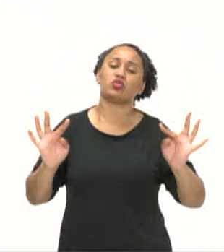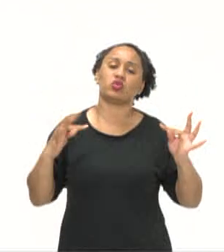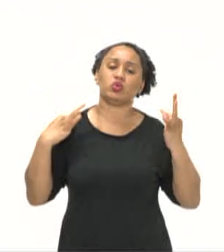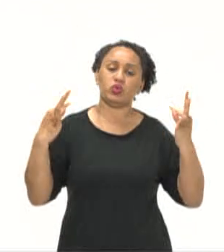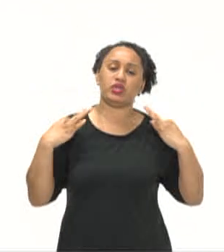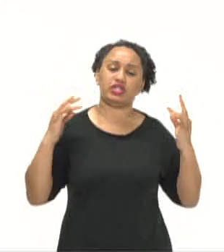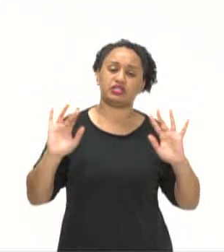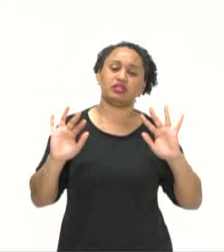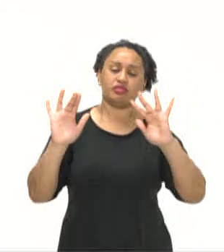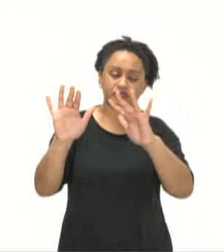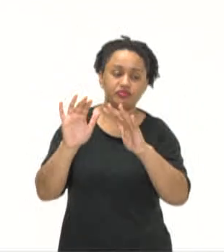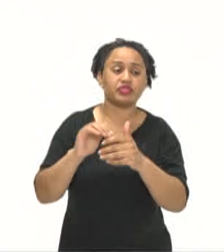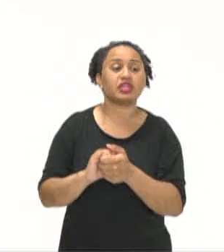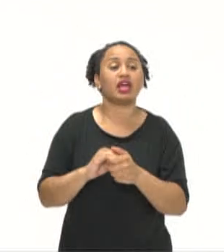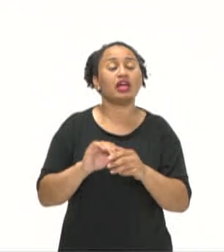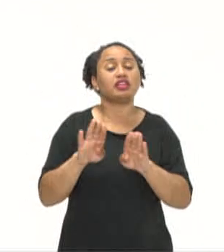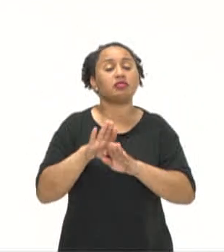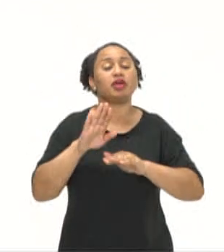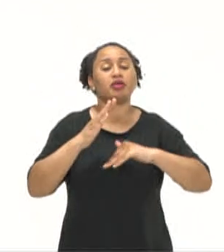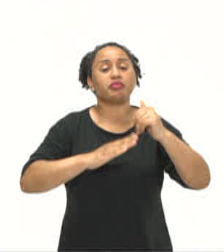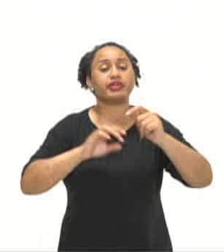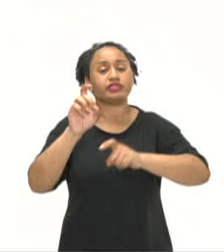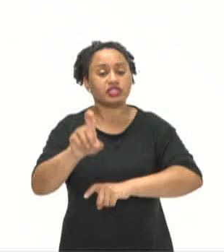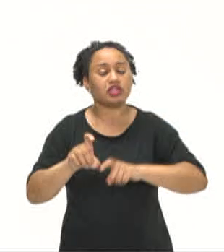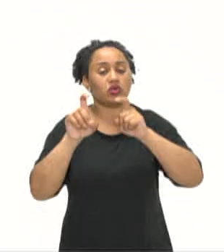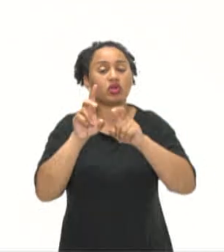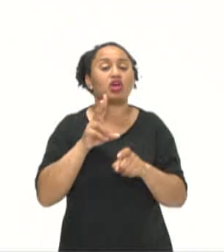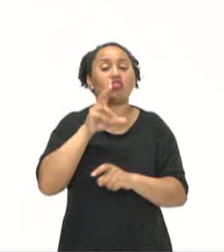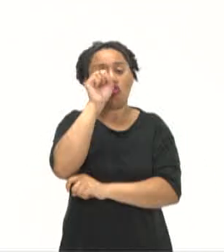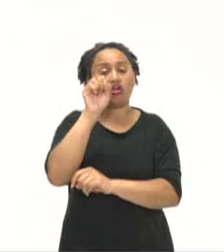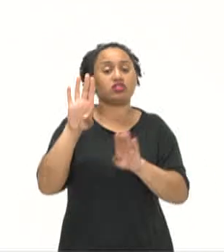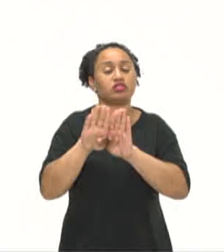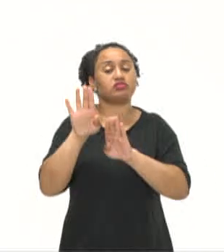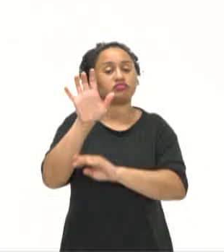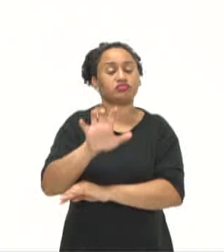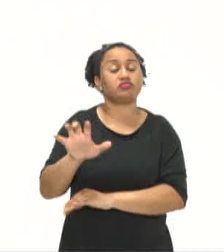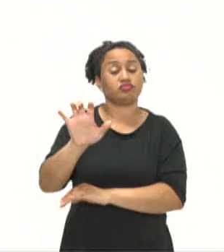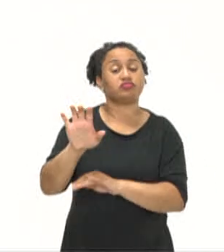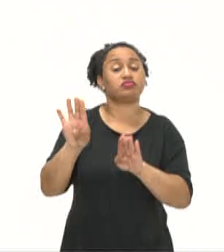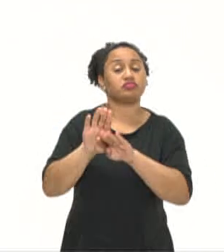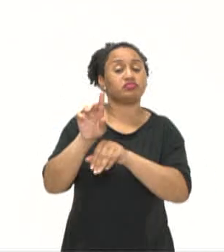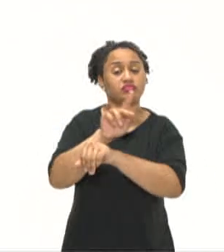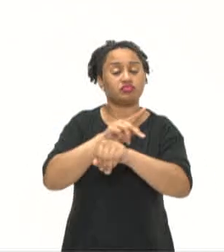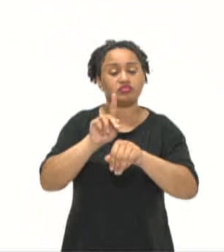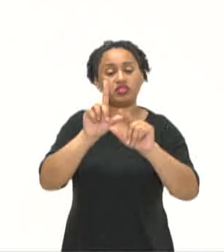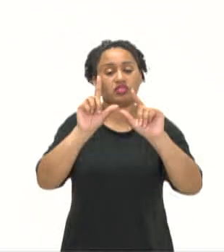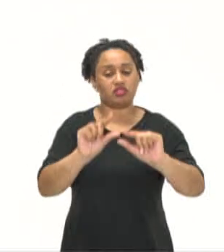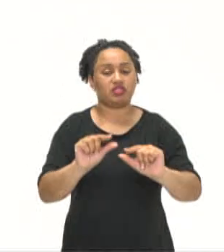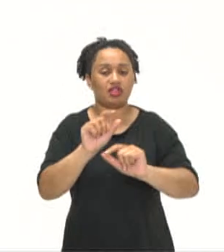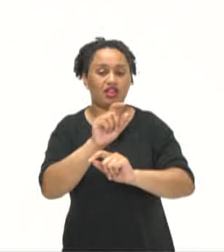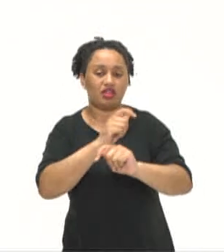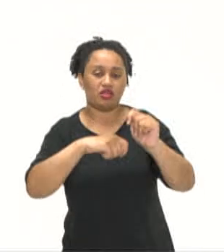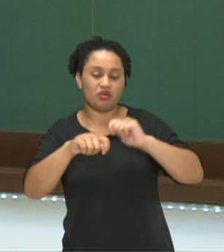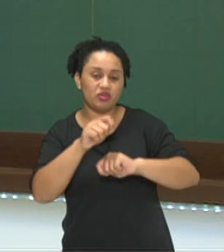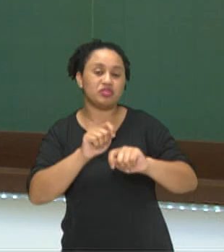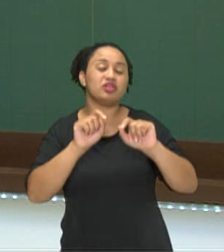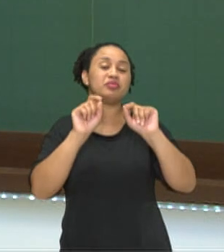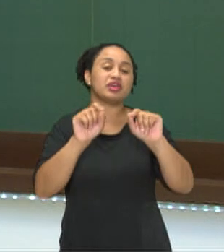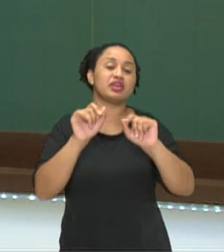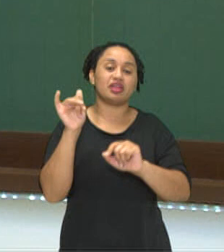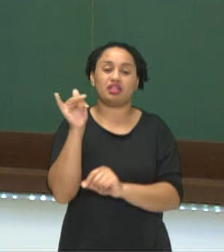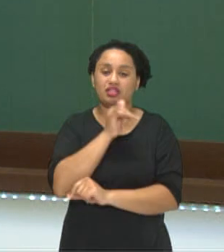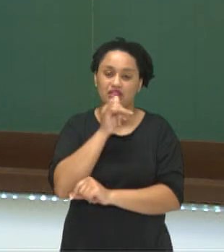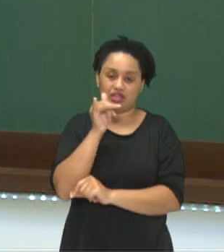inteiro. E a atividade agrícola ainda sendo forte nesta região. E o país com os melhores índices econômicos é a